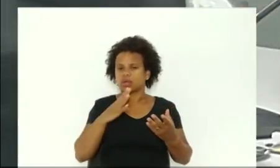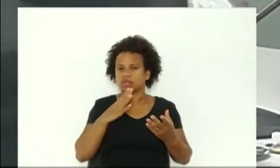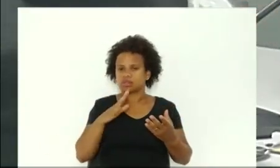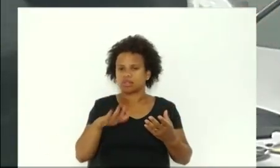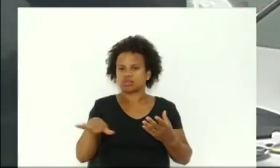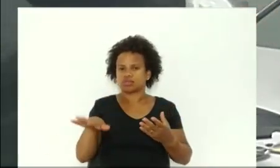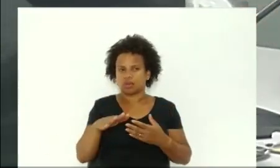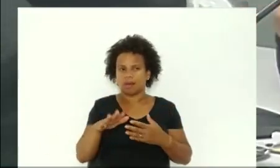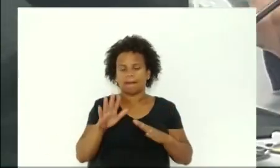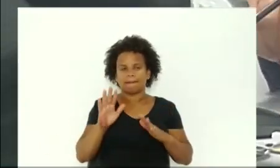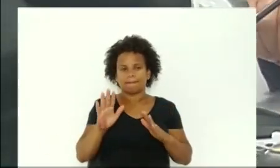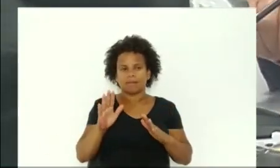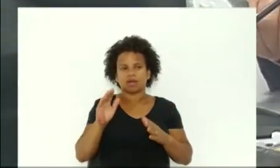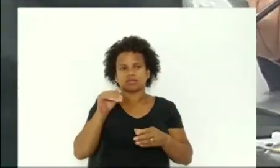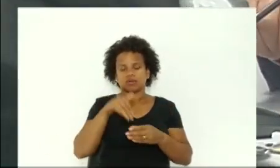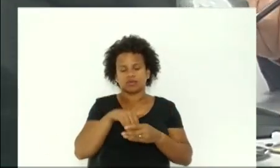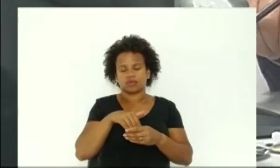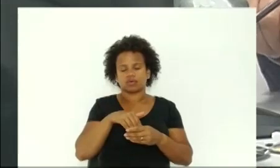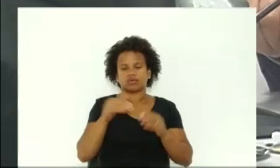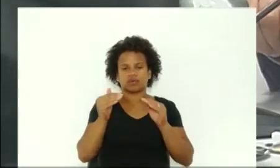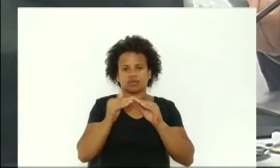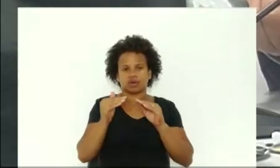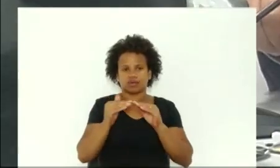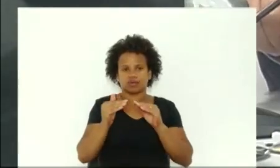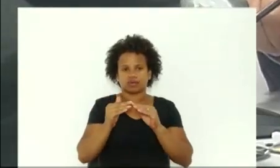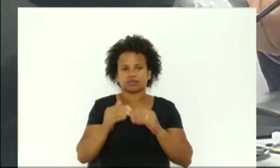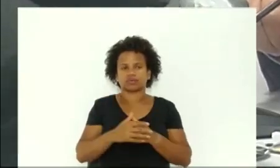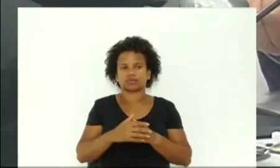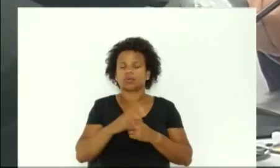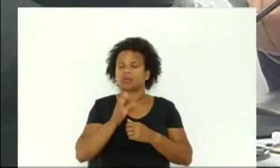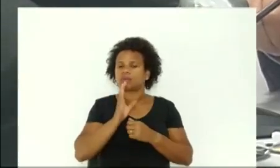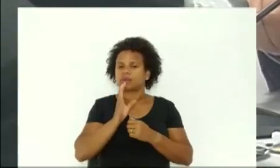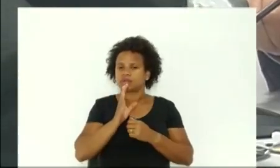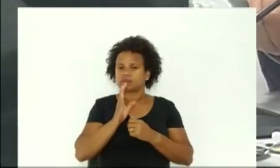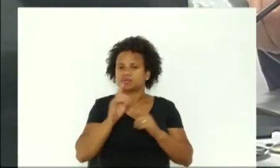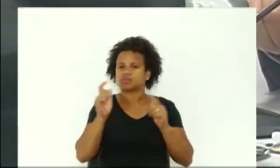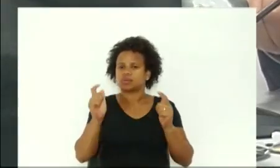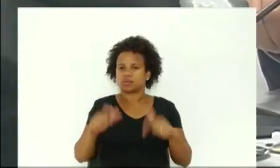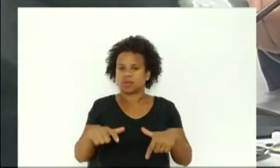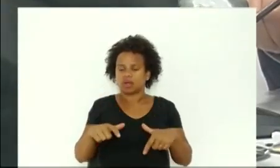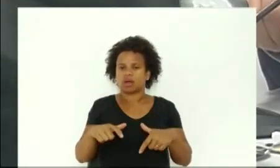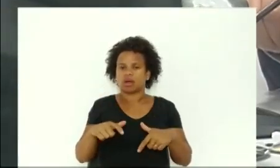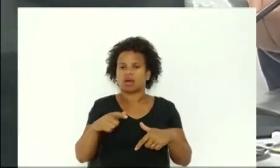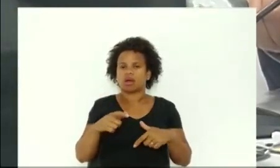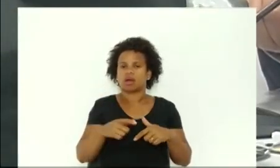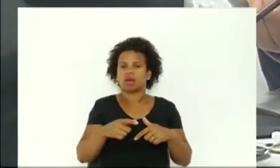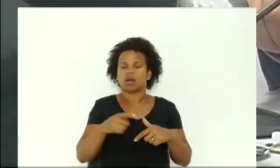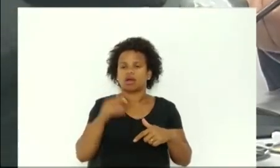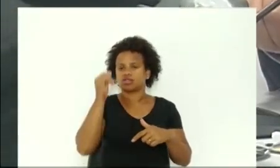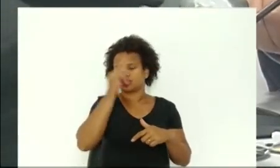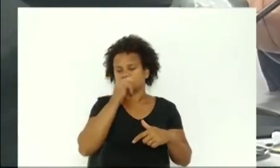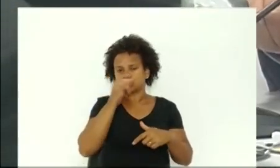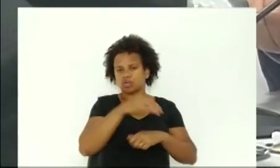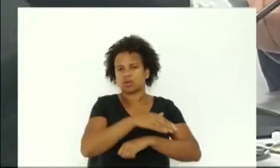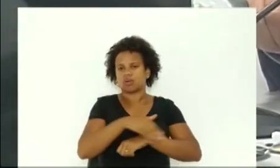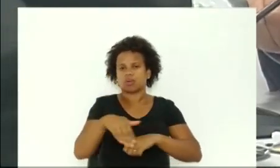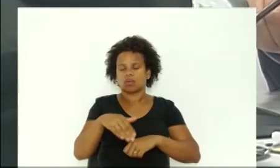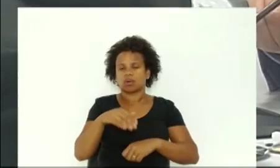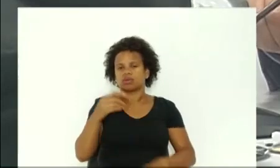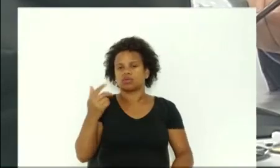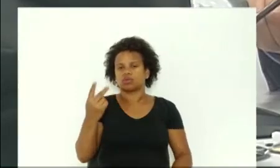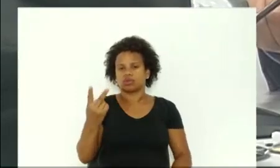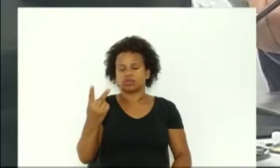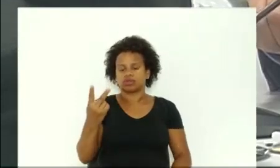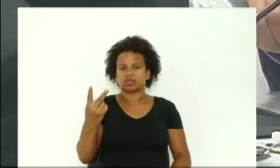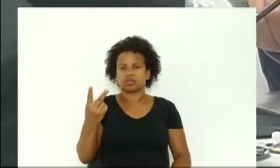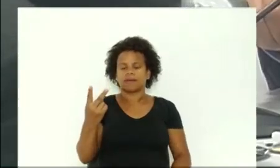mais, o meu voto é favorável. Conheço o local, é a antiga Rua 2, projetada do Santa Cecília. Faz